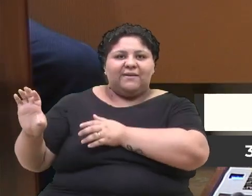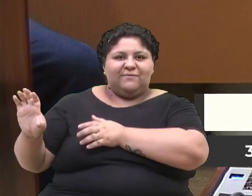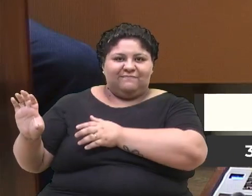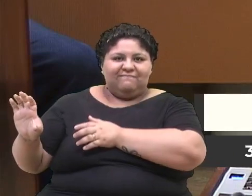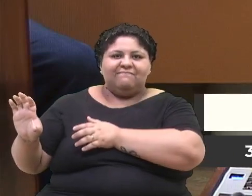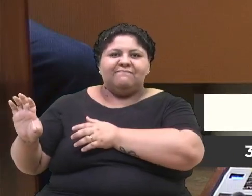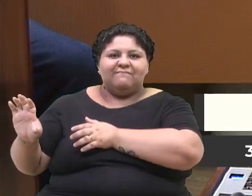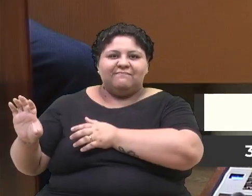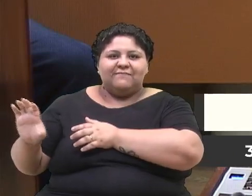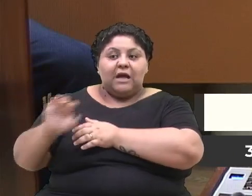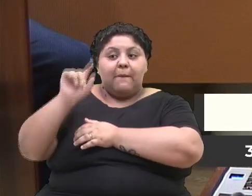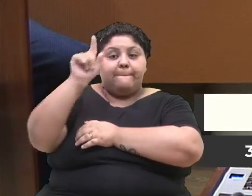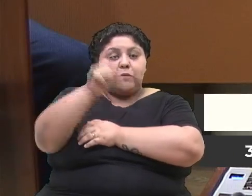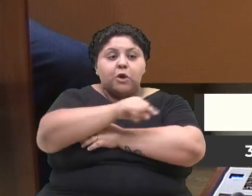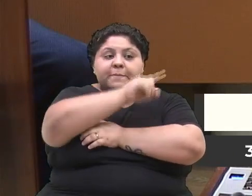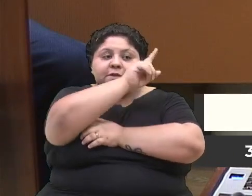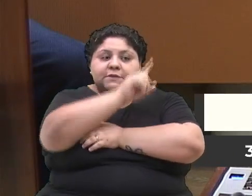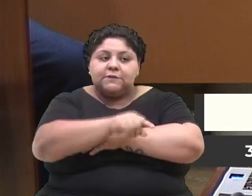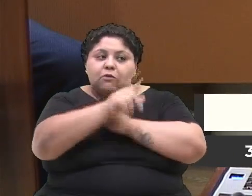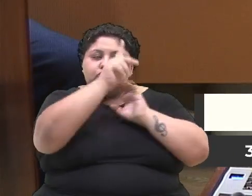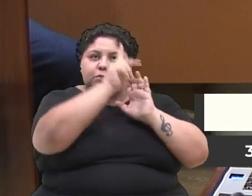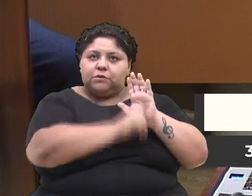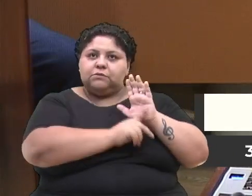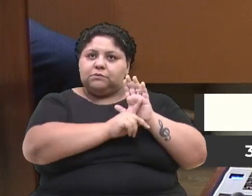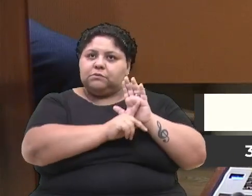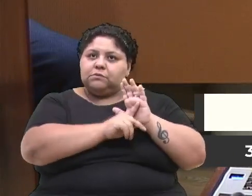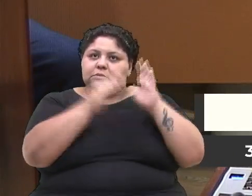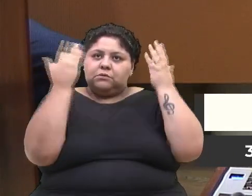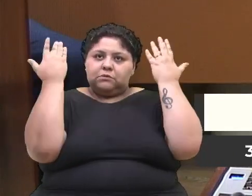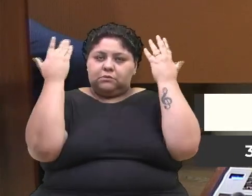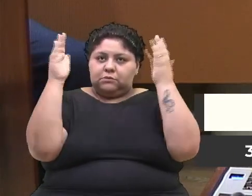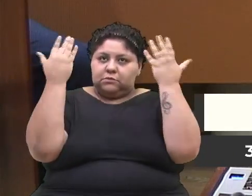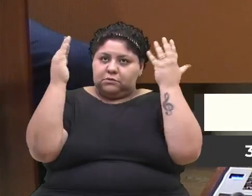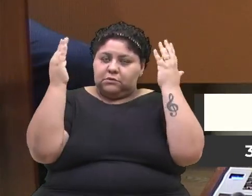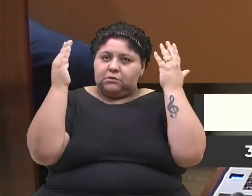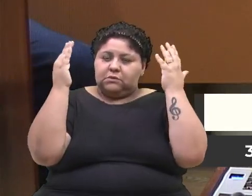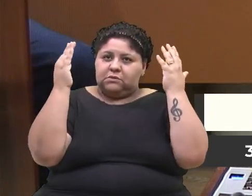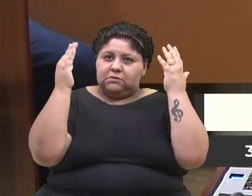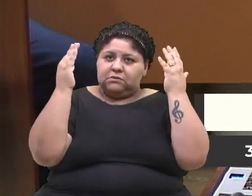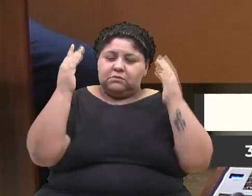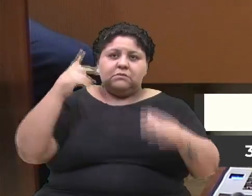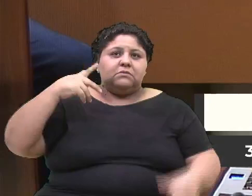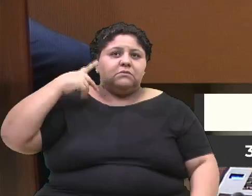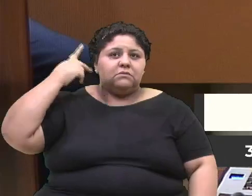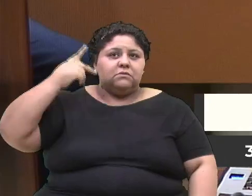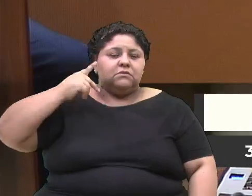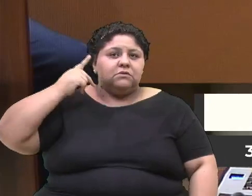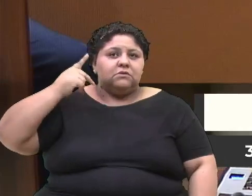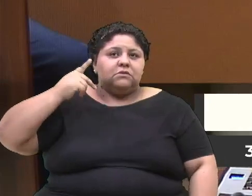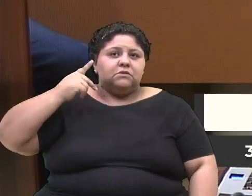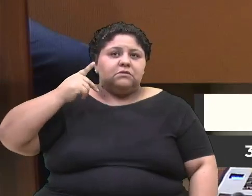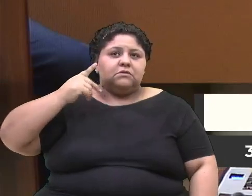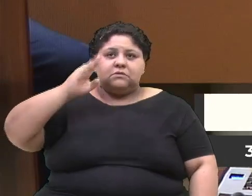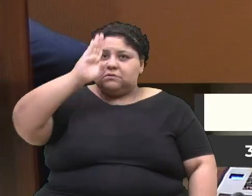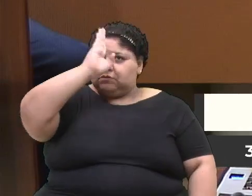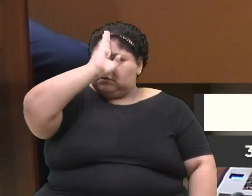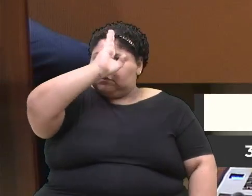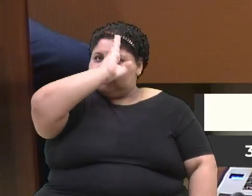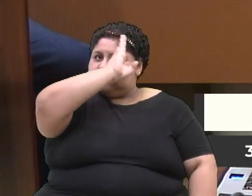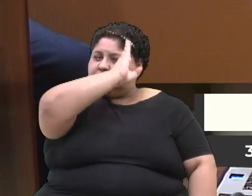contrária ao veto desse projeto e parabenizar na oportunidade ao vereador Adriano